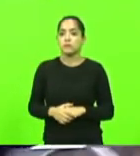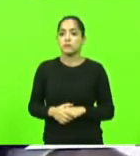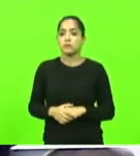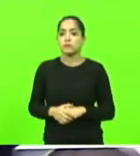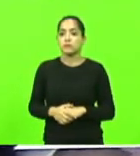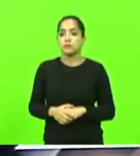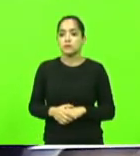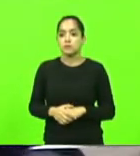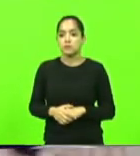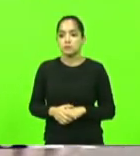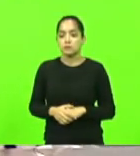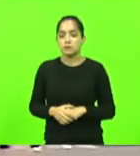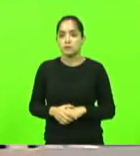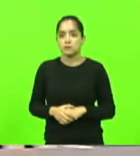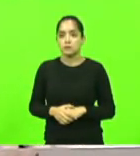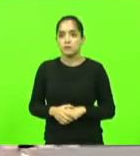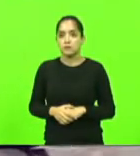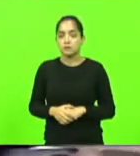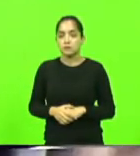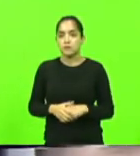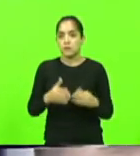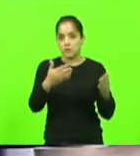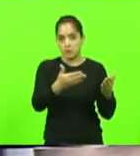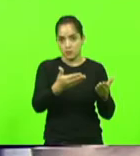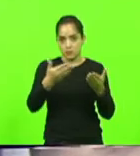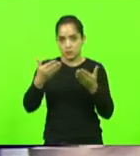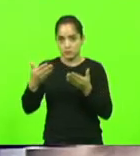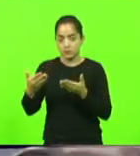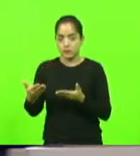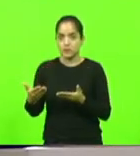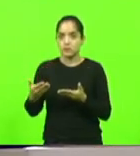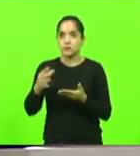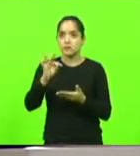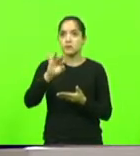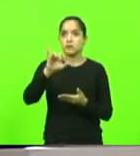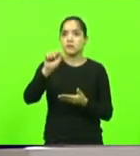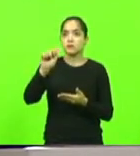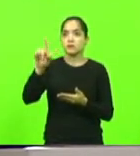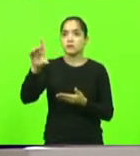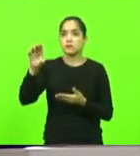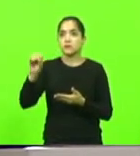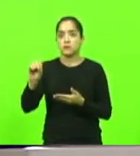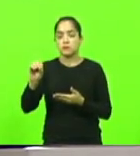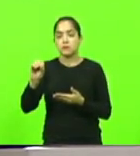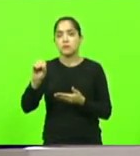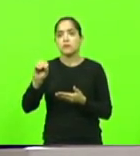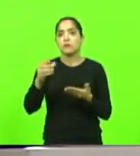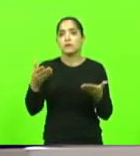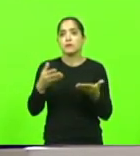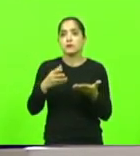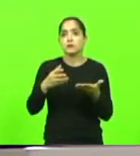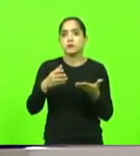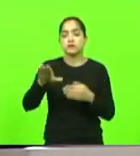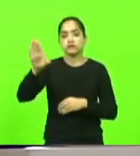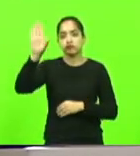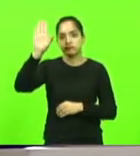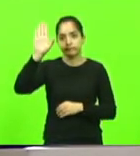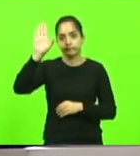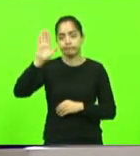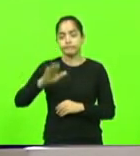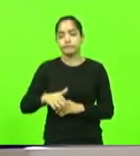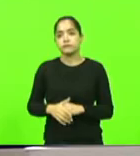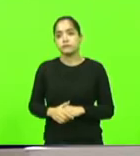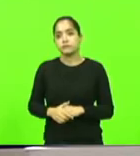presidente. Então, convido o cidadão Tiago Bolan Frigo para fazer o juramento na tribuna.